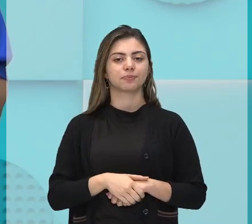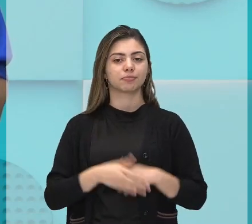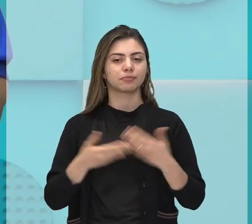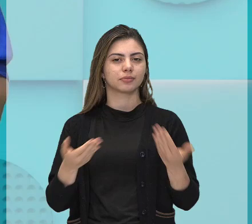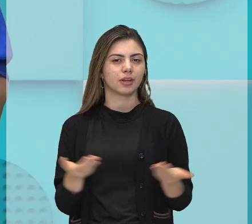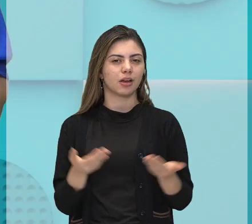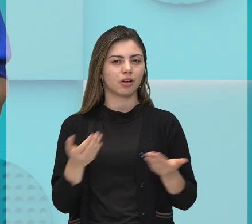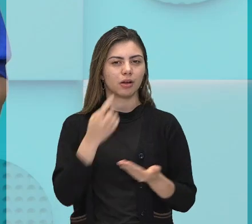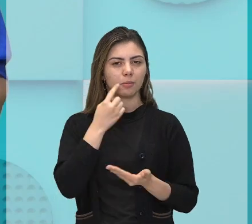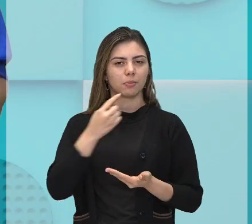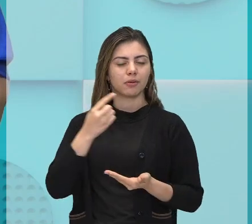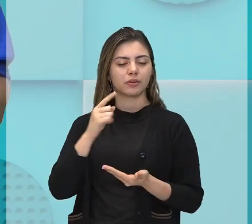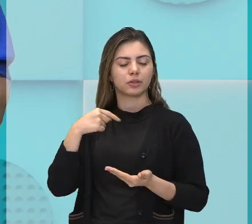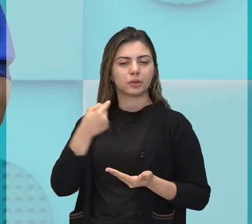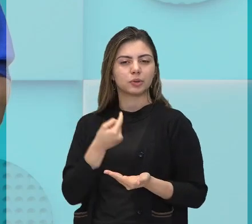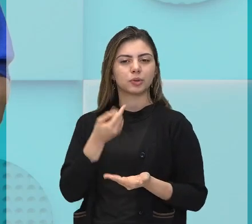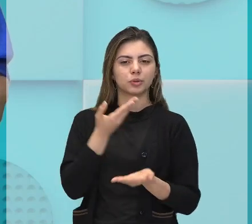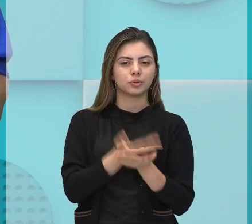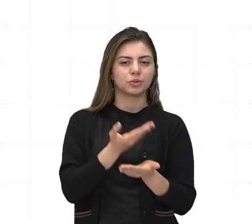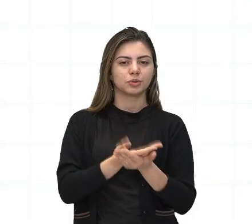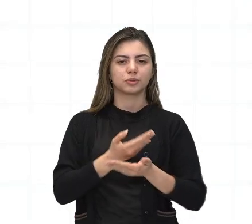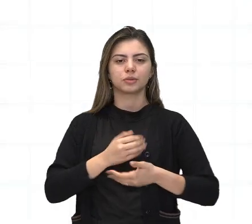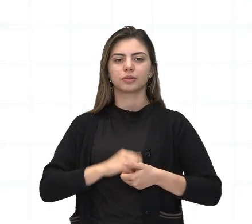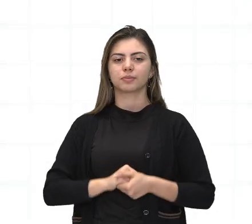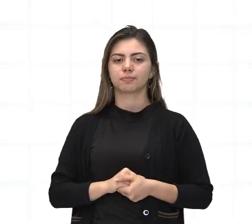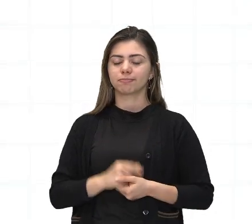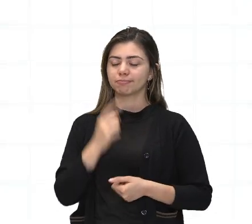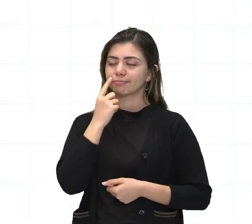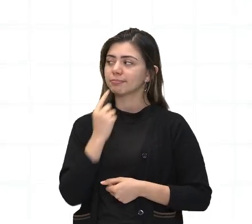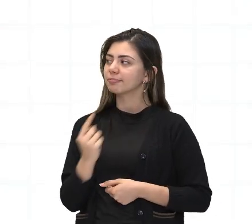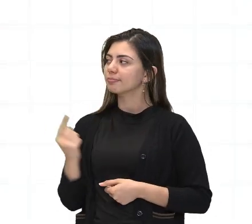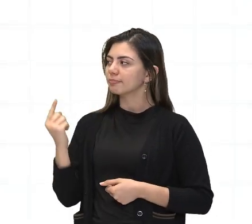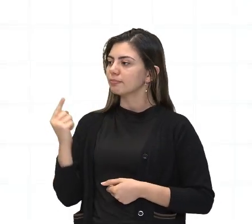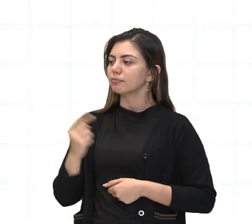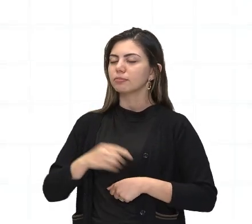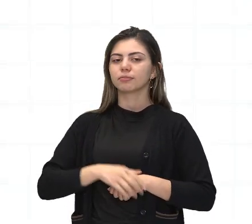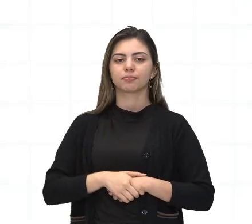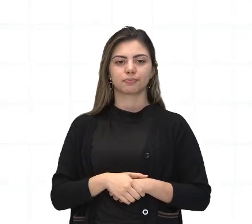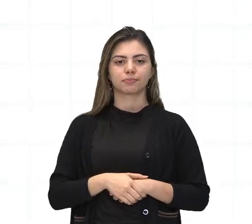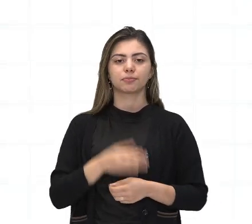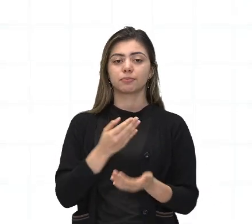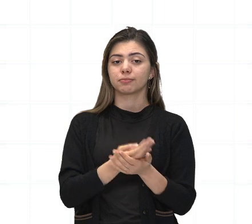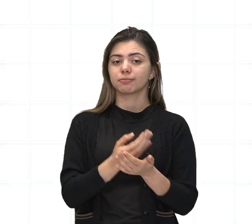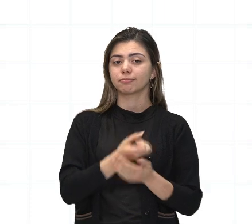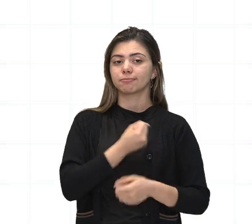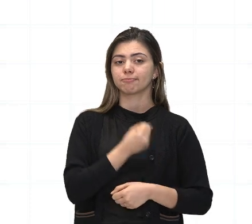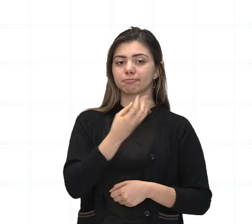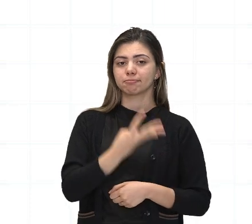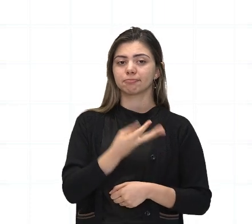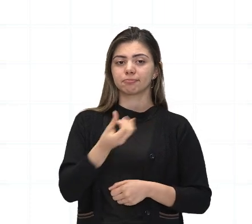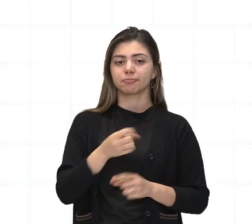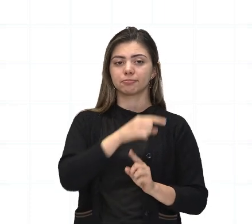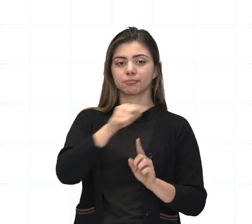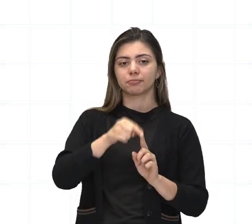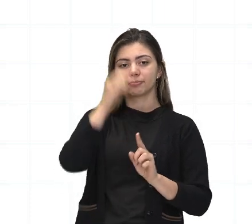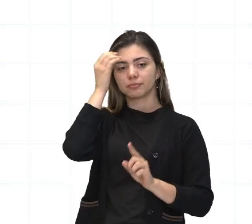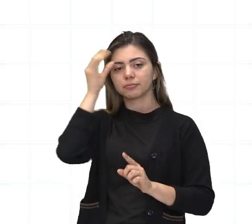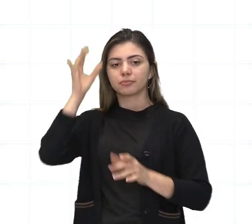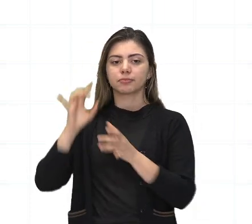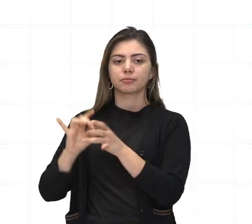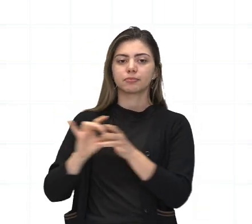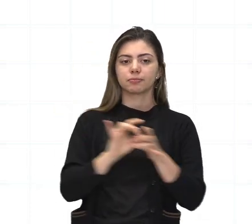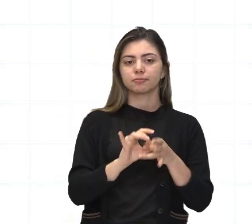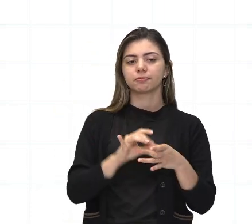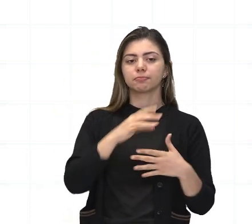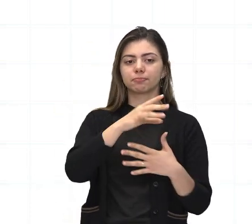Vamos então conhecer os nossos estudos. Acompanhe aí na tela. Aula 46,